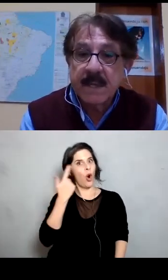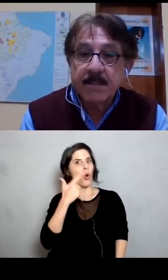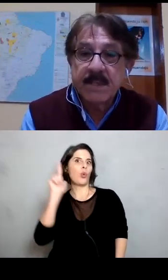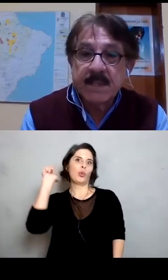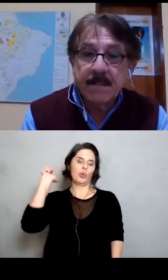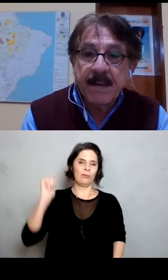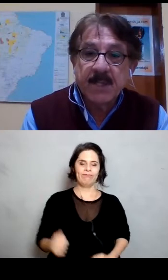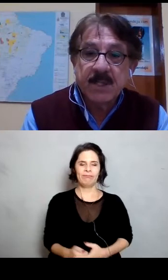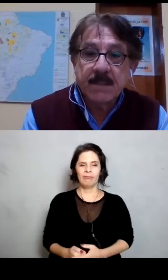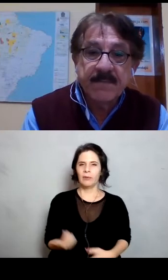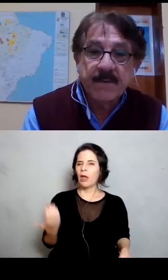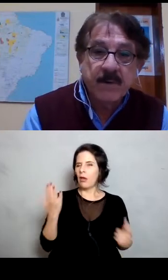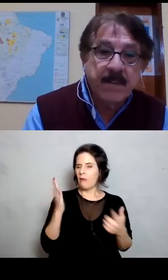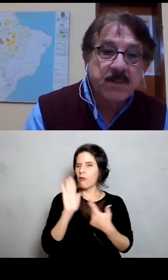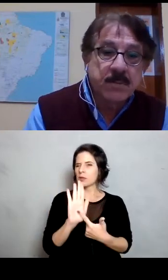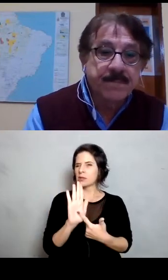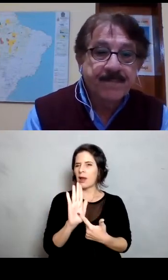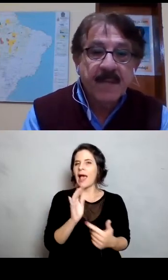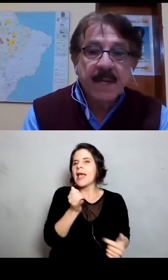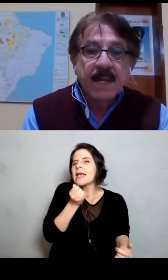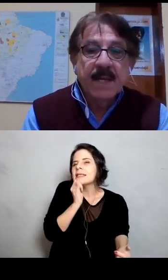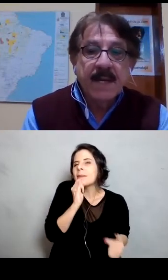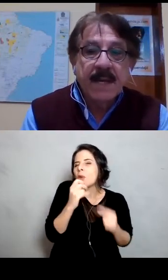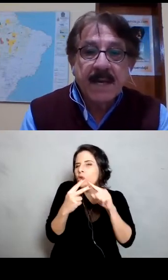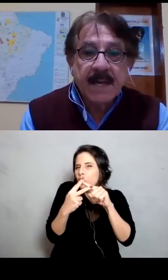2 exemplos nessa página, por favor, mais um.